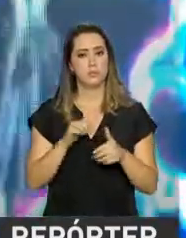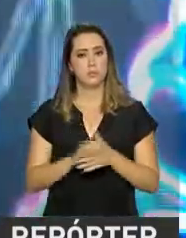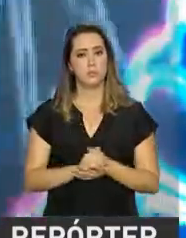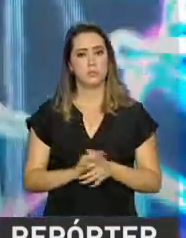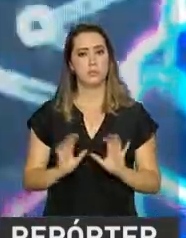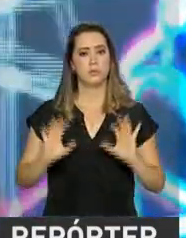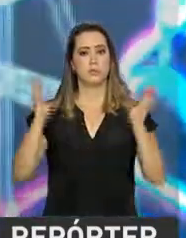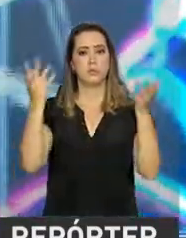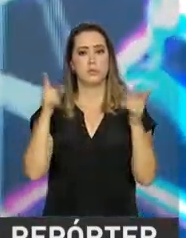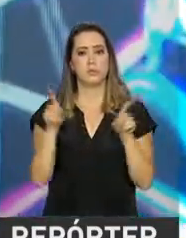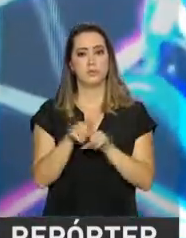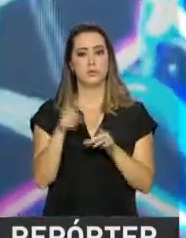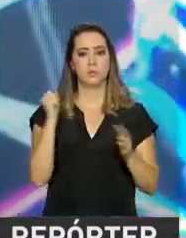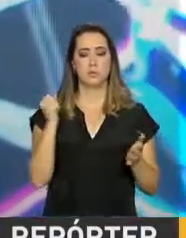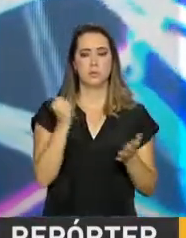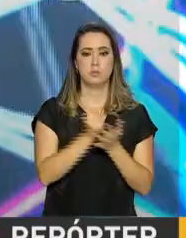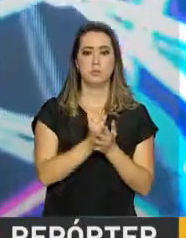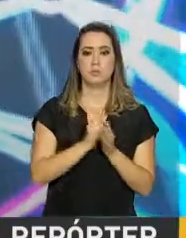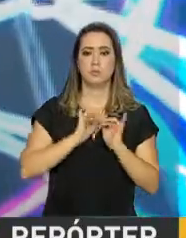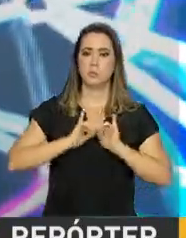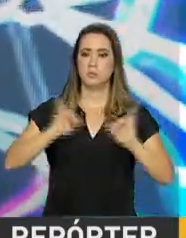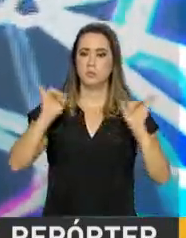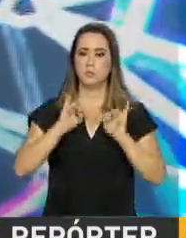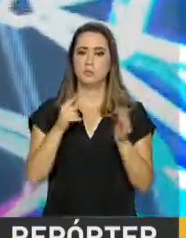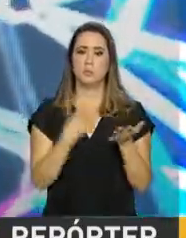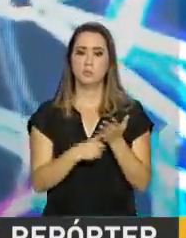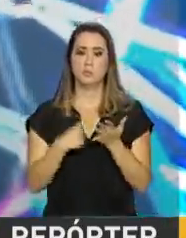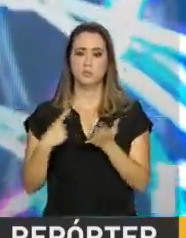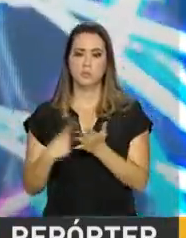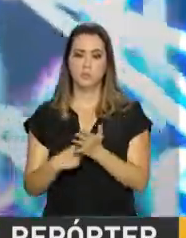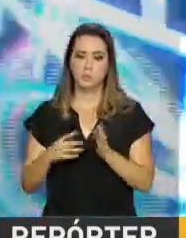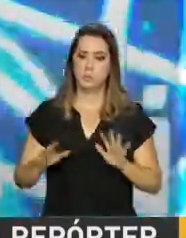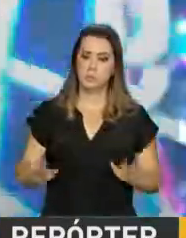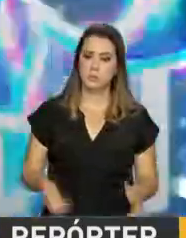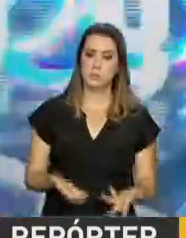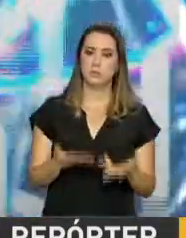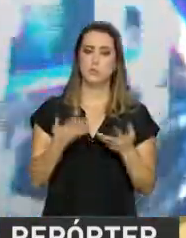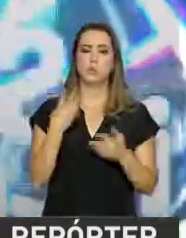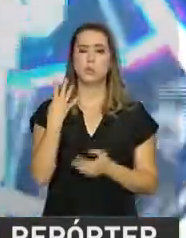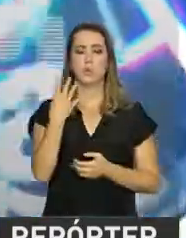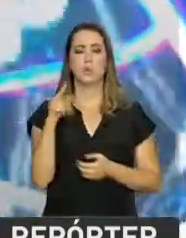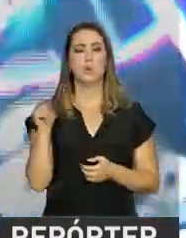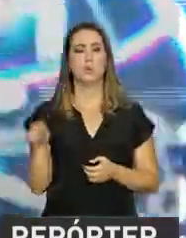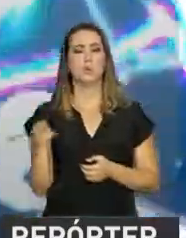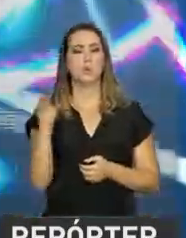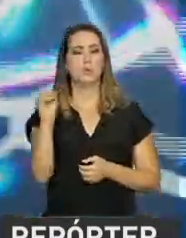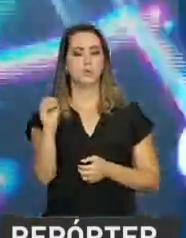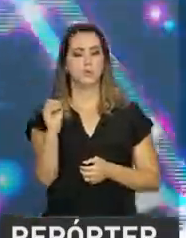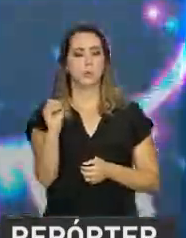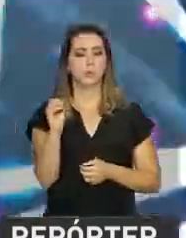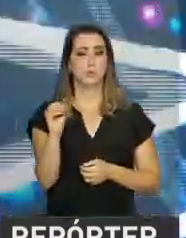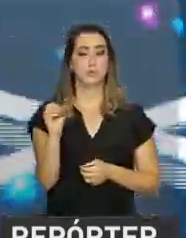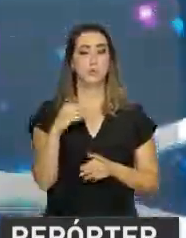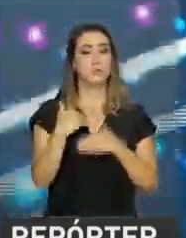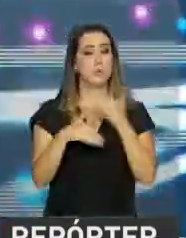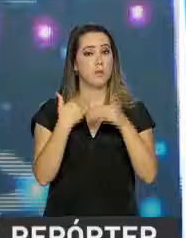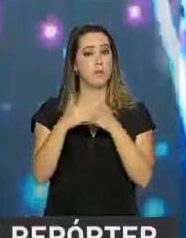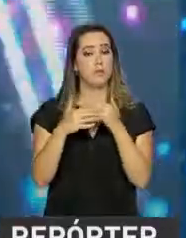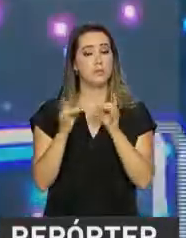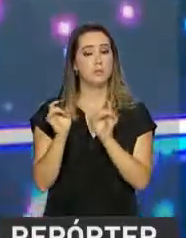cerimônia também marcou o lançamento de uma agenda para fomentar a indústria 4.0 no estado e aumentar a